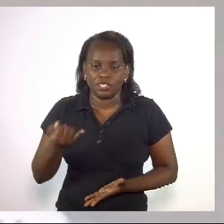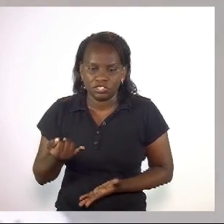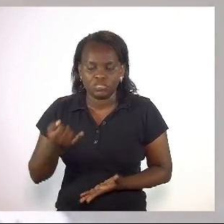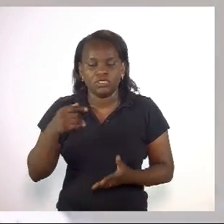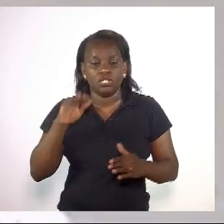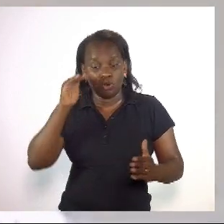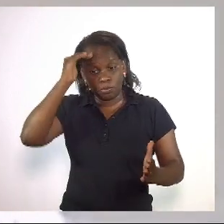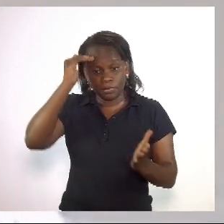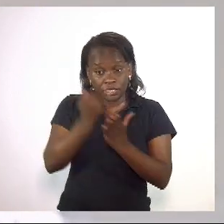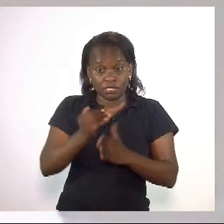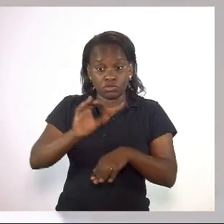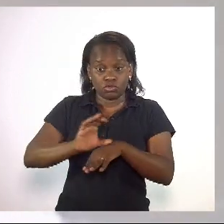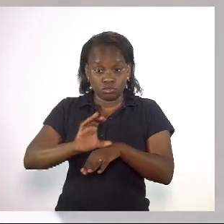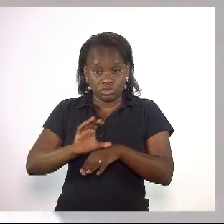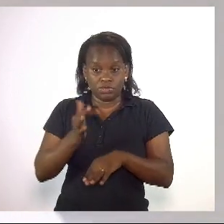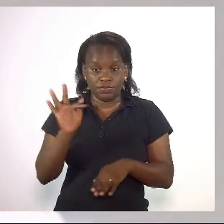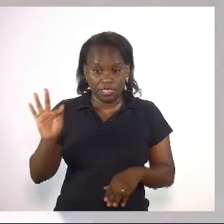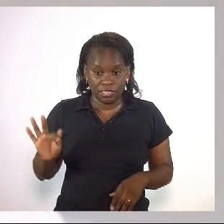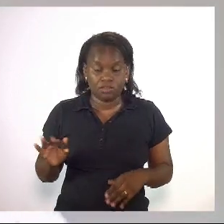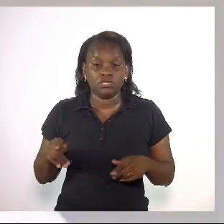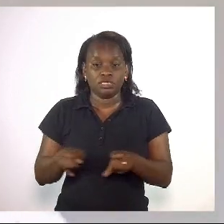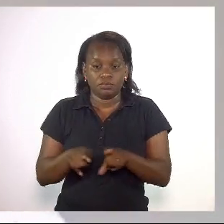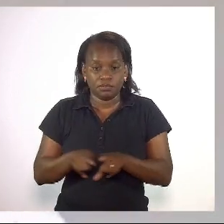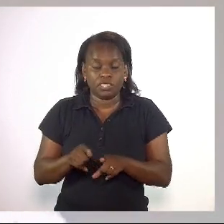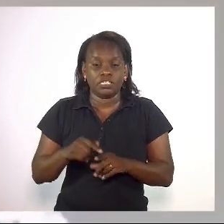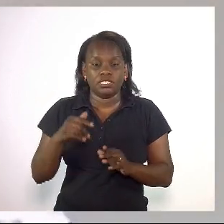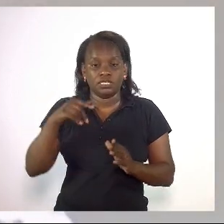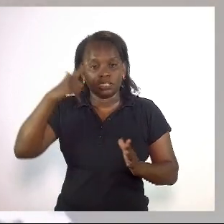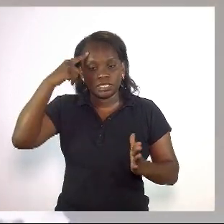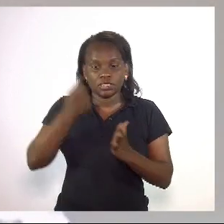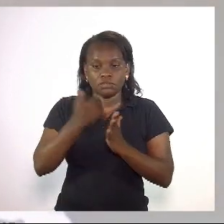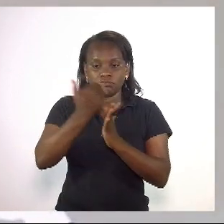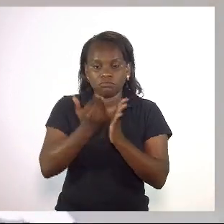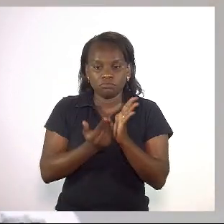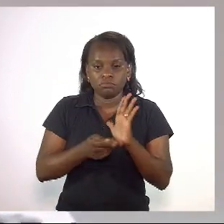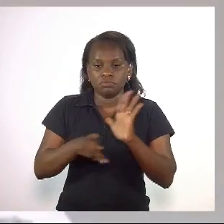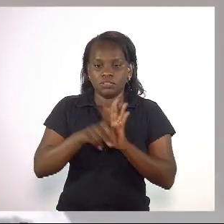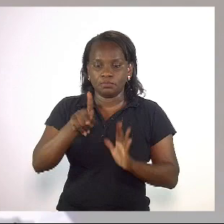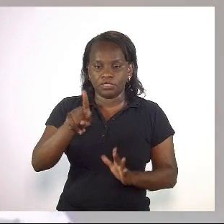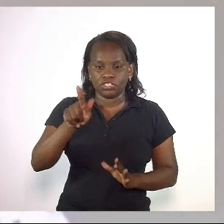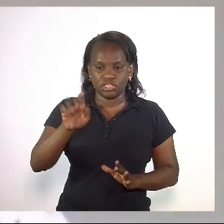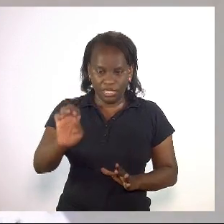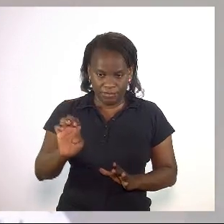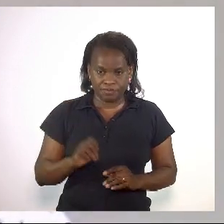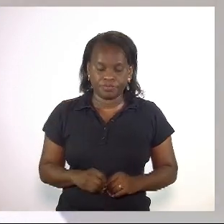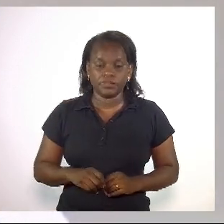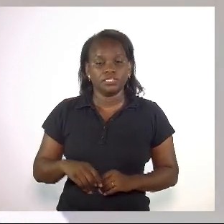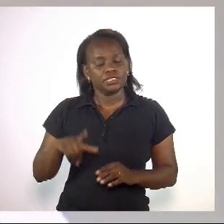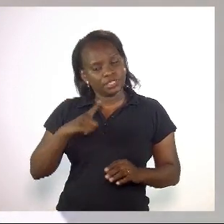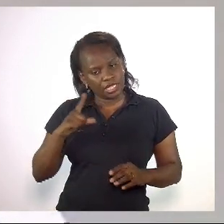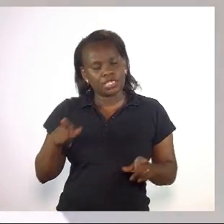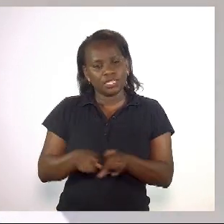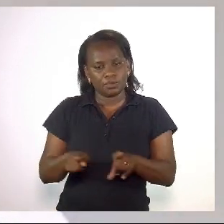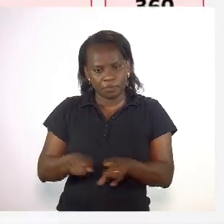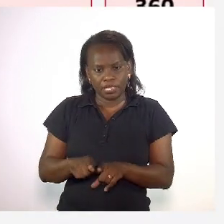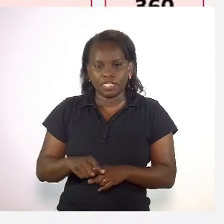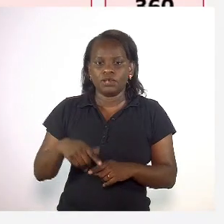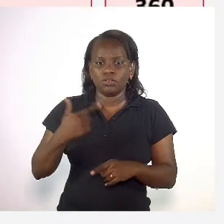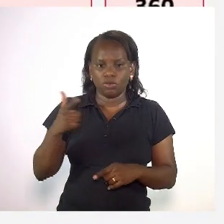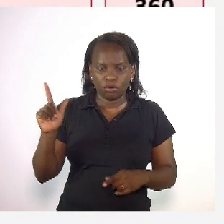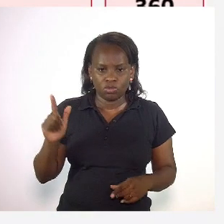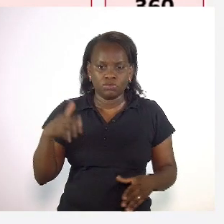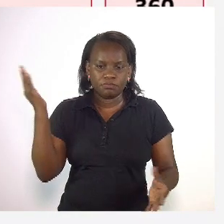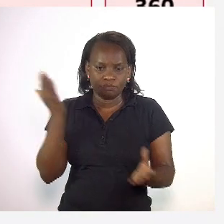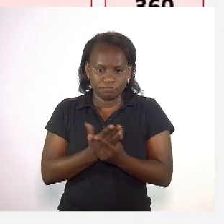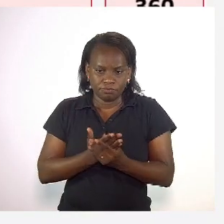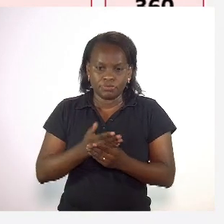Federal, com fundamento em pareceres da PGE. Ocorre que, e por óbvio, ao mesmo tempo, corria uma ação